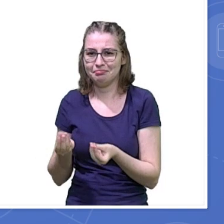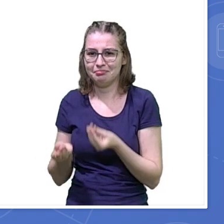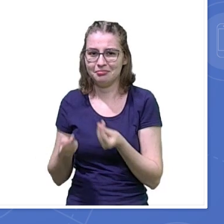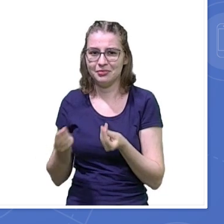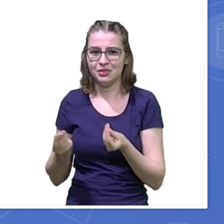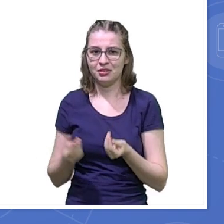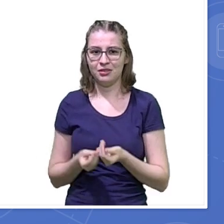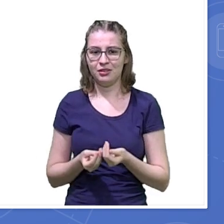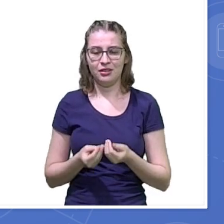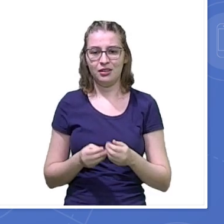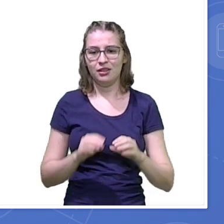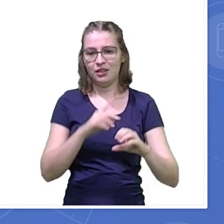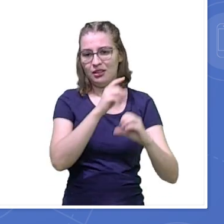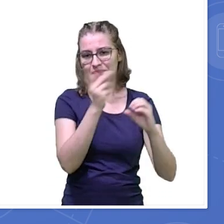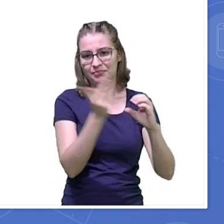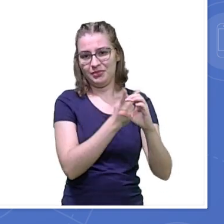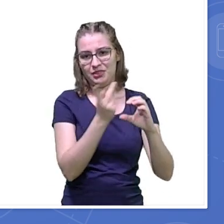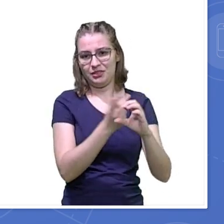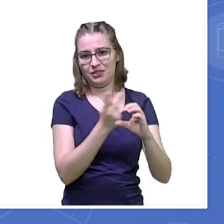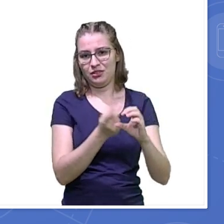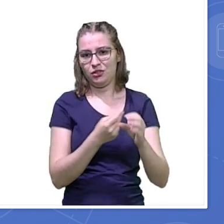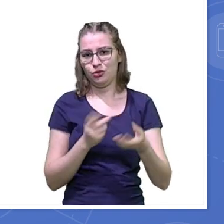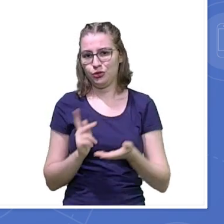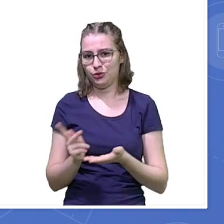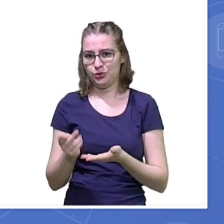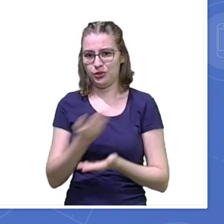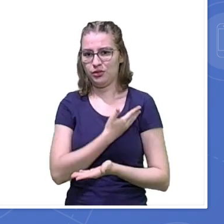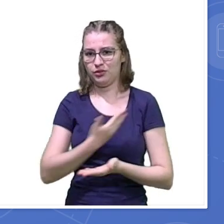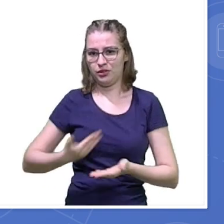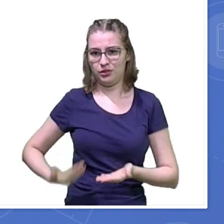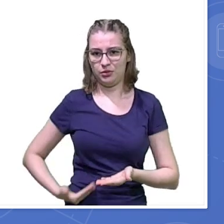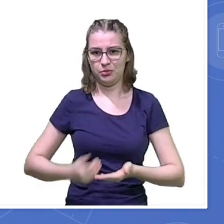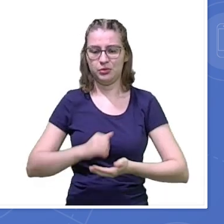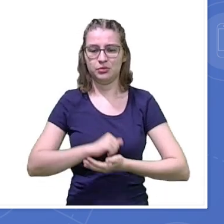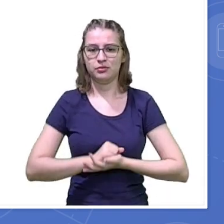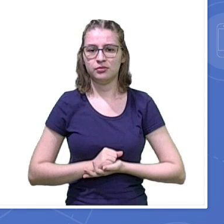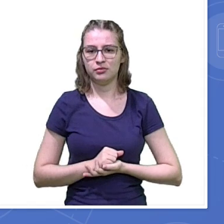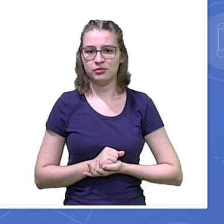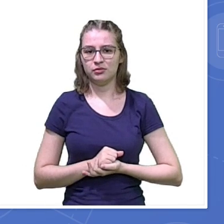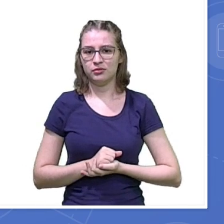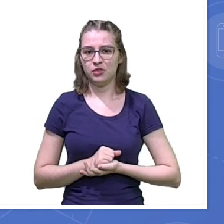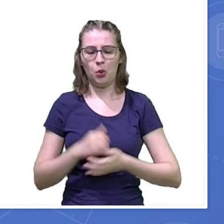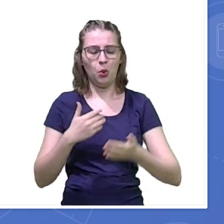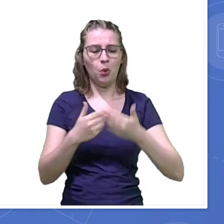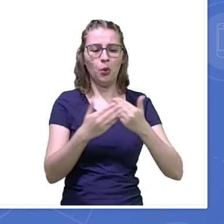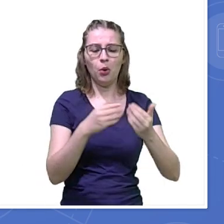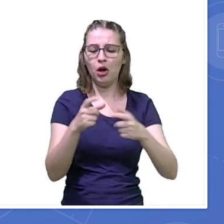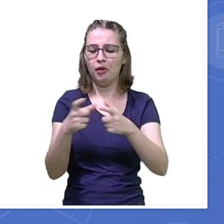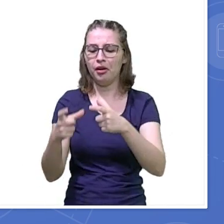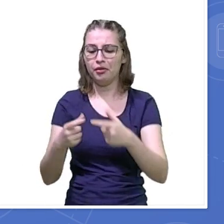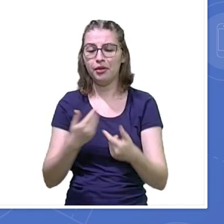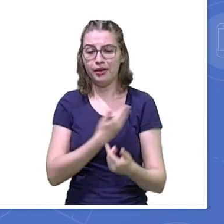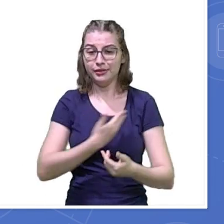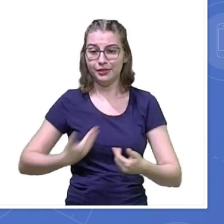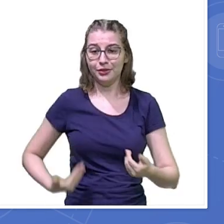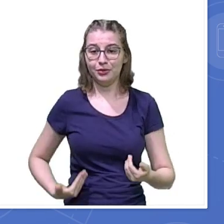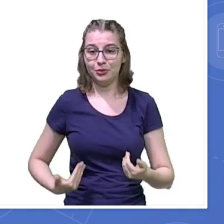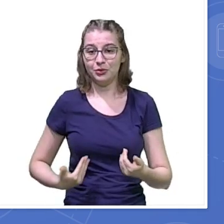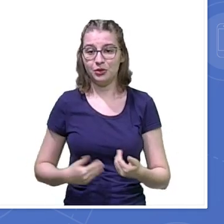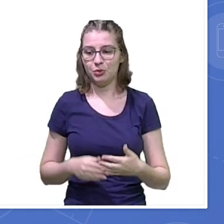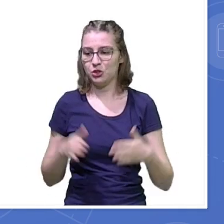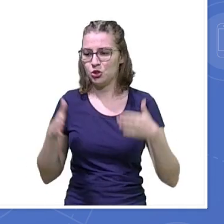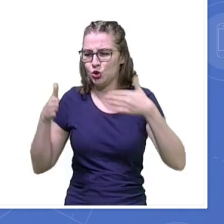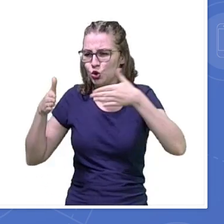tem funcionalismo público até hoje em qualquer lugar do Brasil. Então não tá relacionado, não tem nada a ver uma cidade se